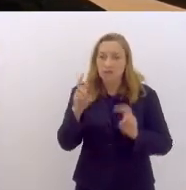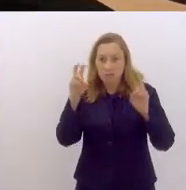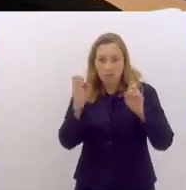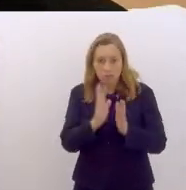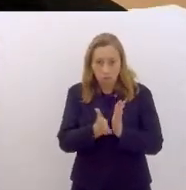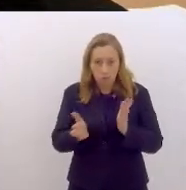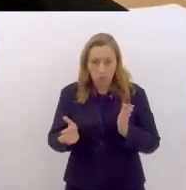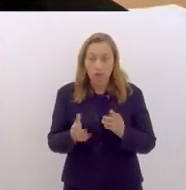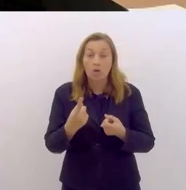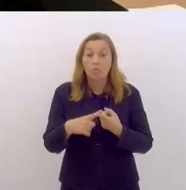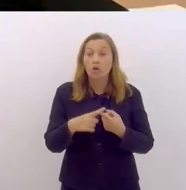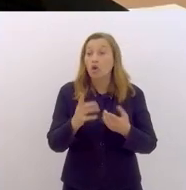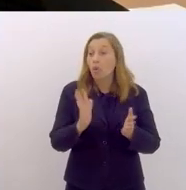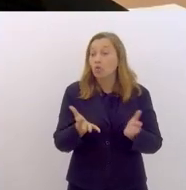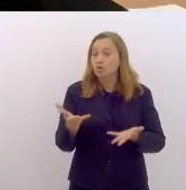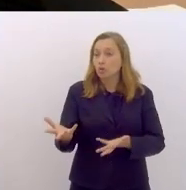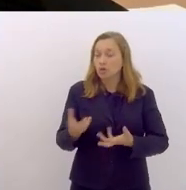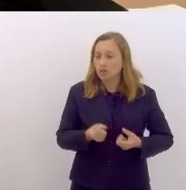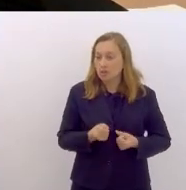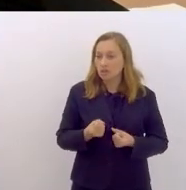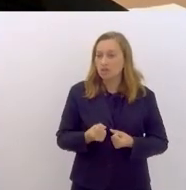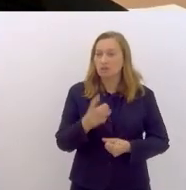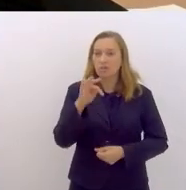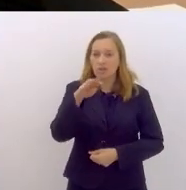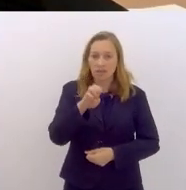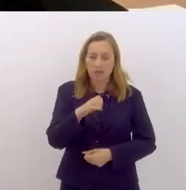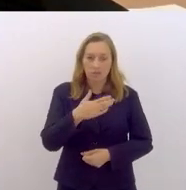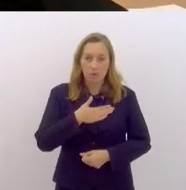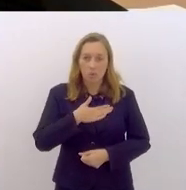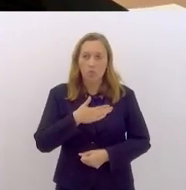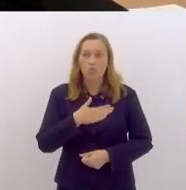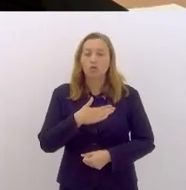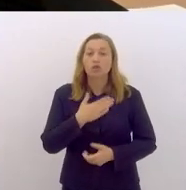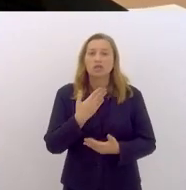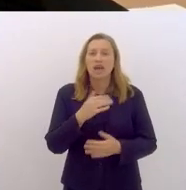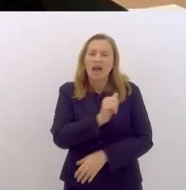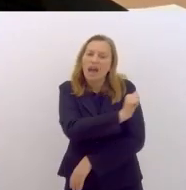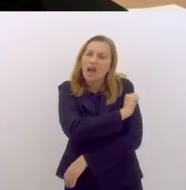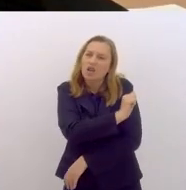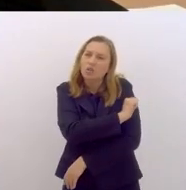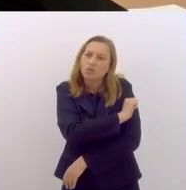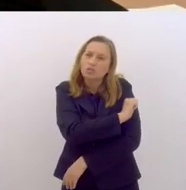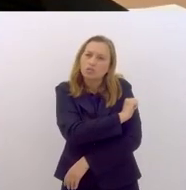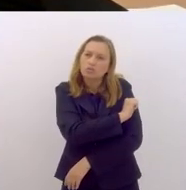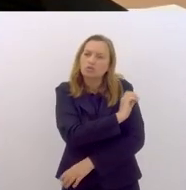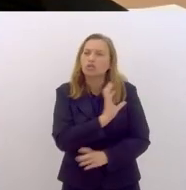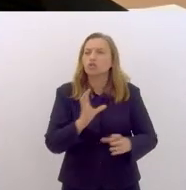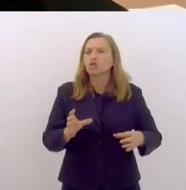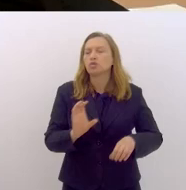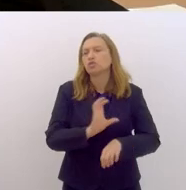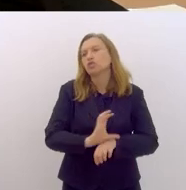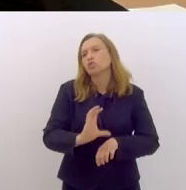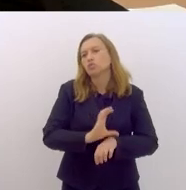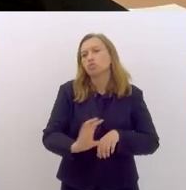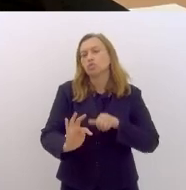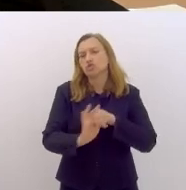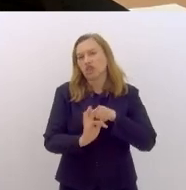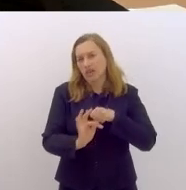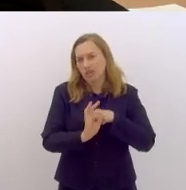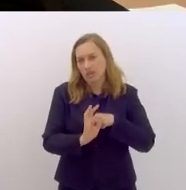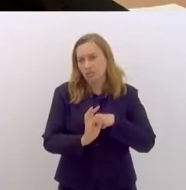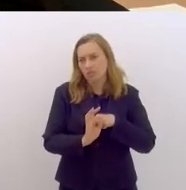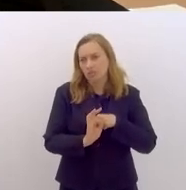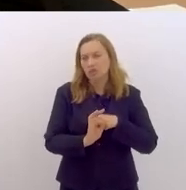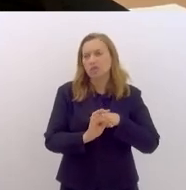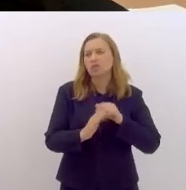ordem, que hoje eu recebi em meu gabinete estudantes de cursos técnicos subsequentes